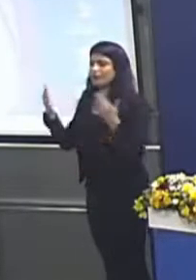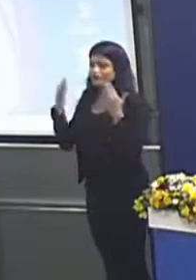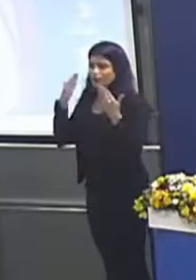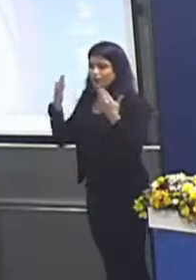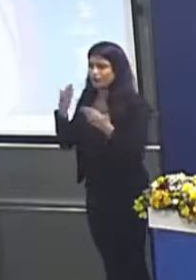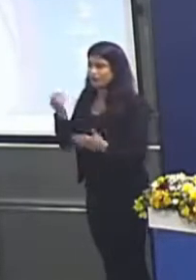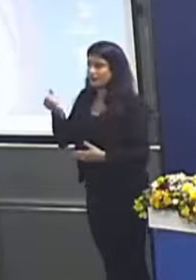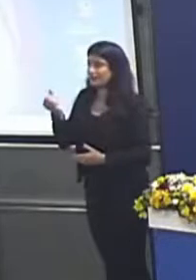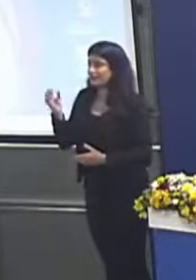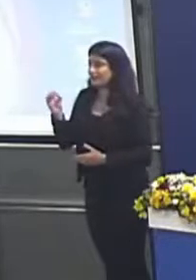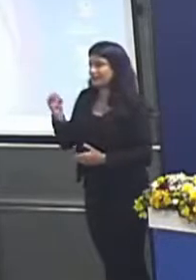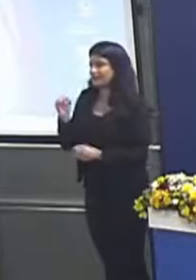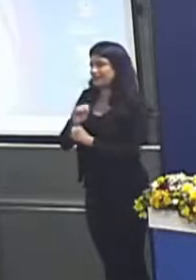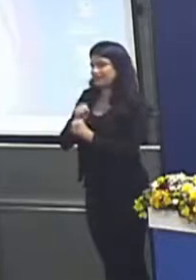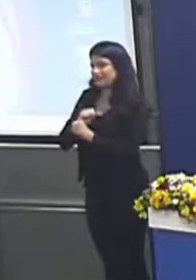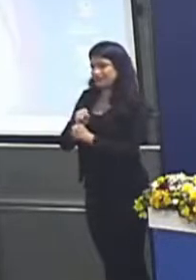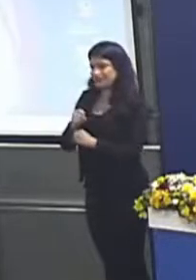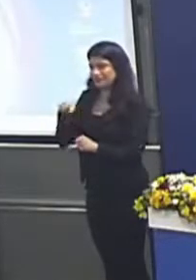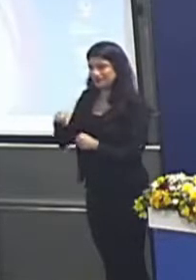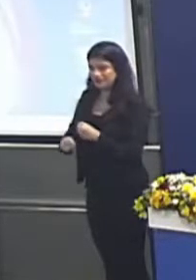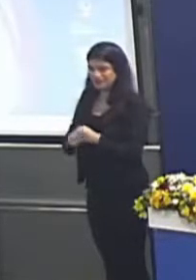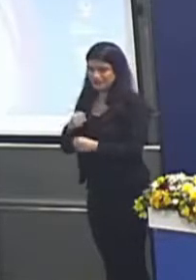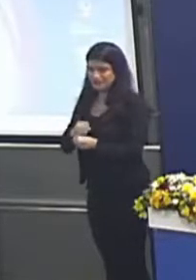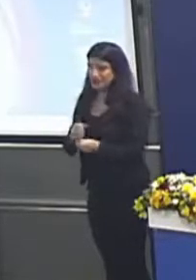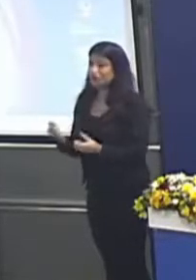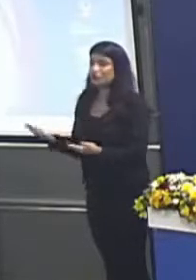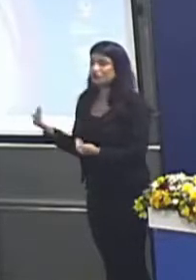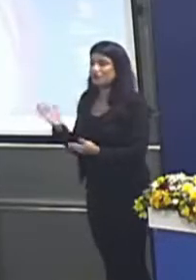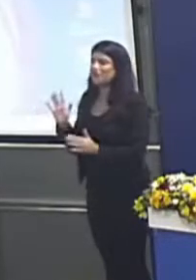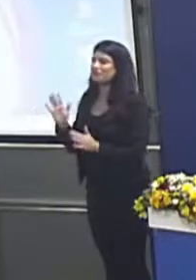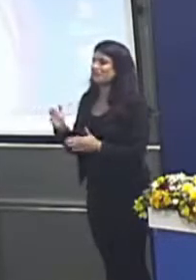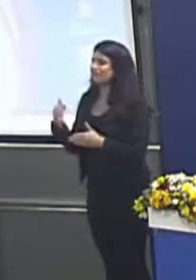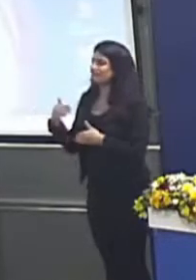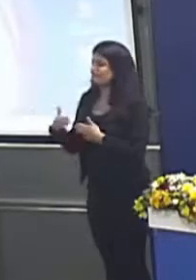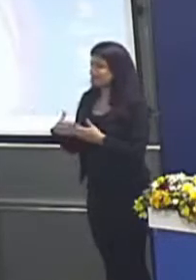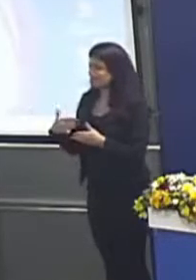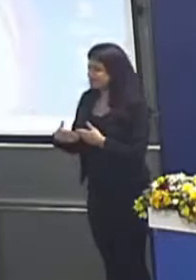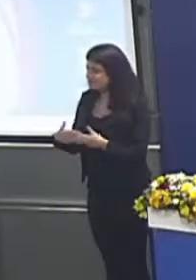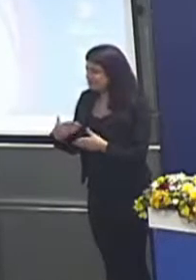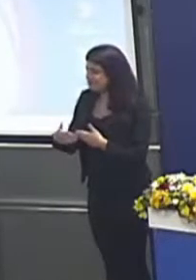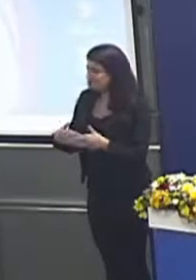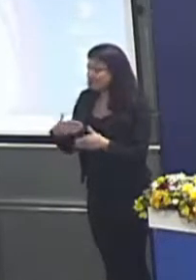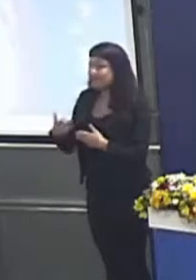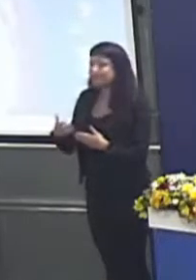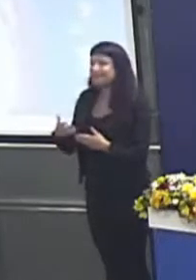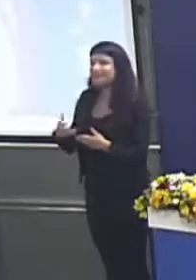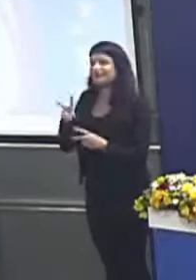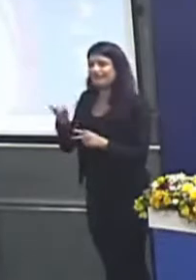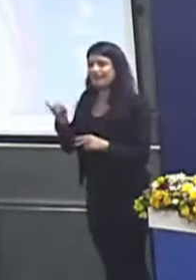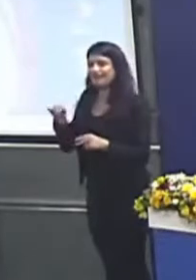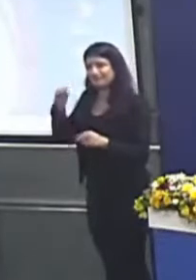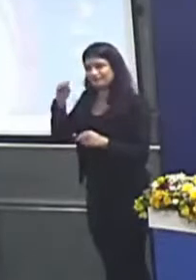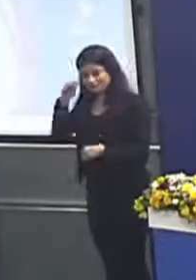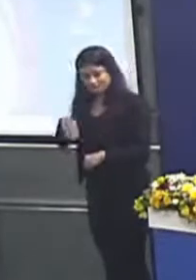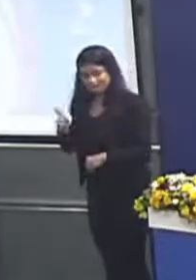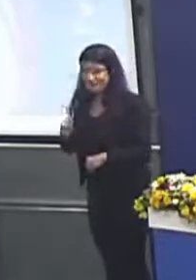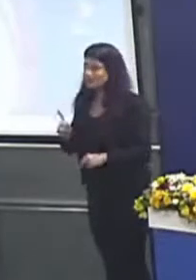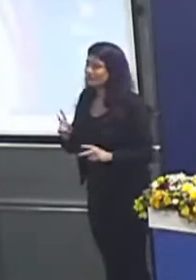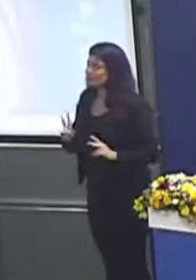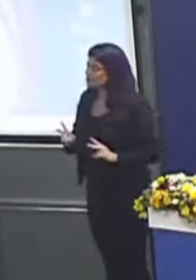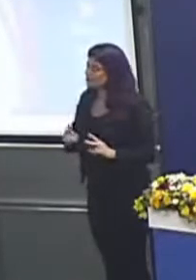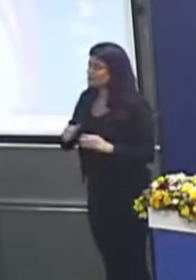anos esse ano, é jovem, mas já caminhou bastante, tem caminhado ainda mais e vamos caminhar muito mais ainda,